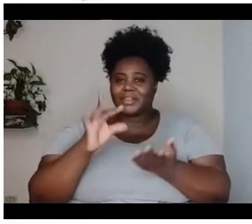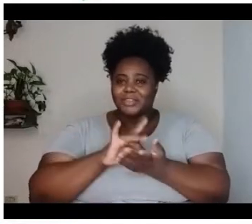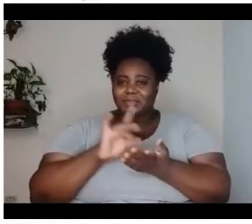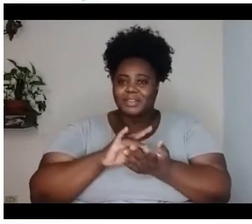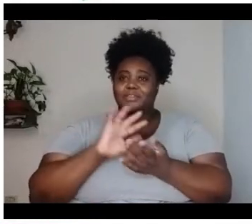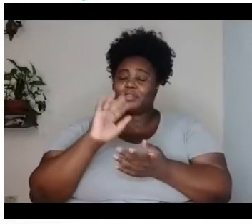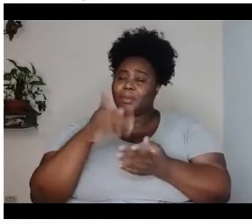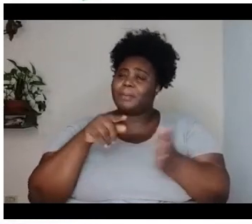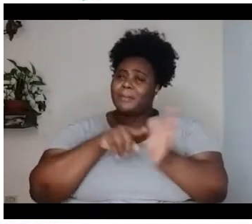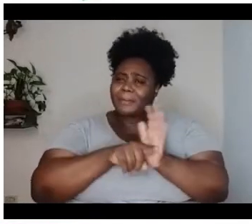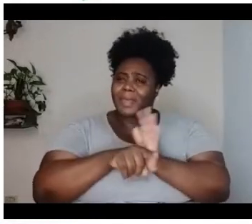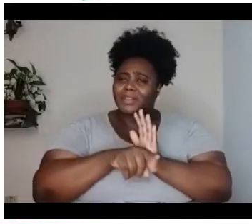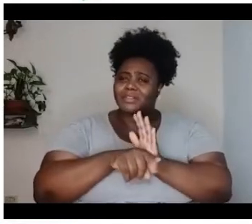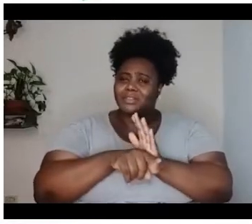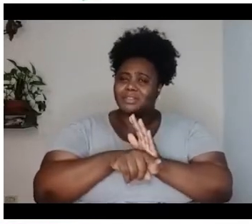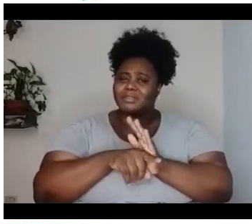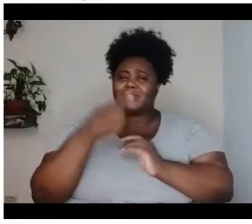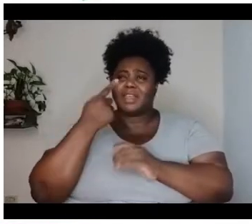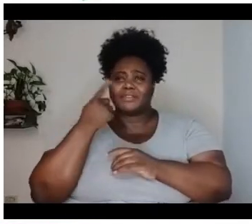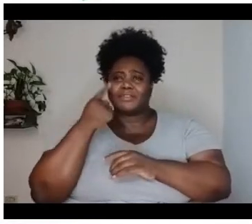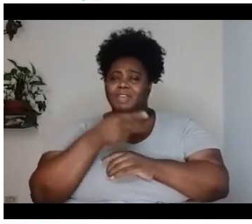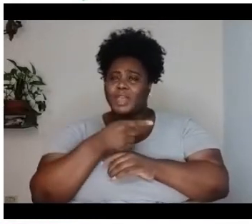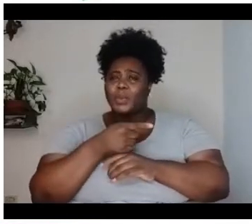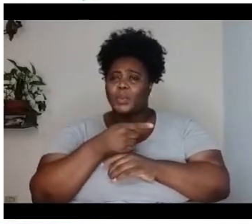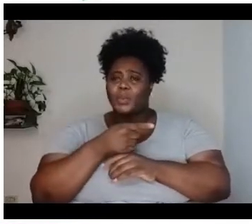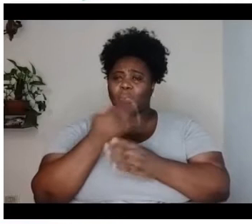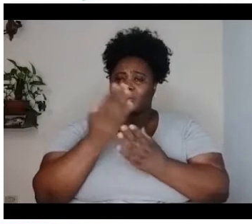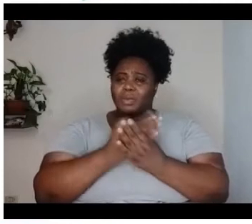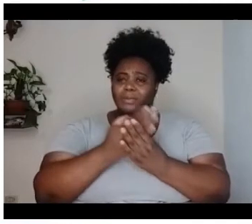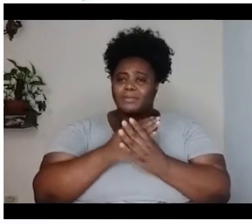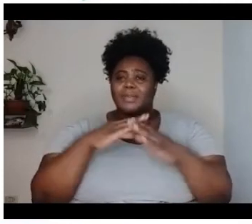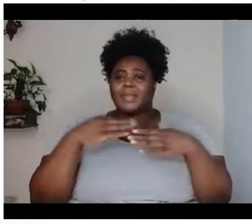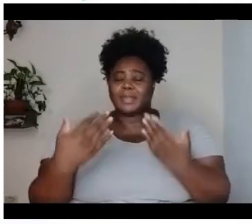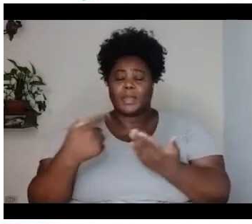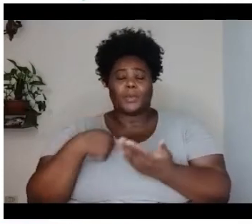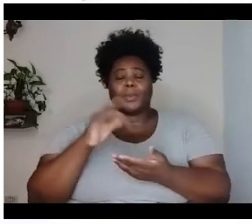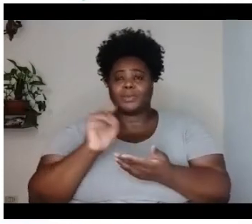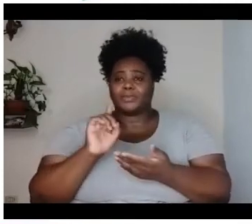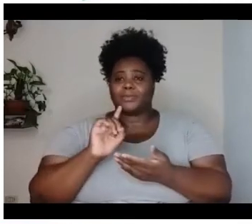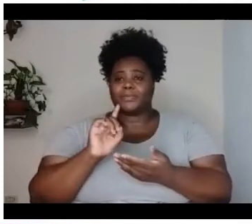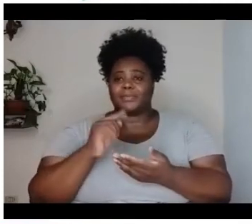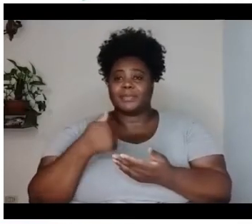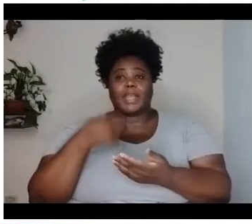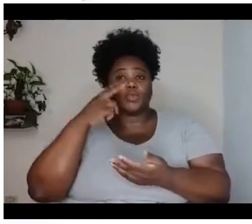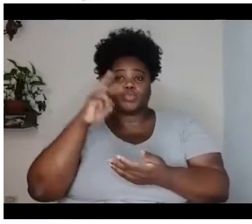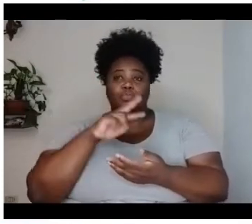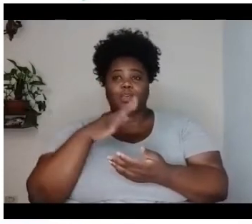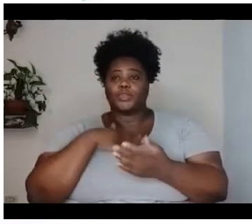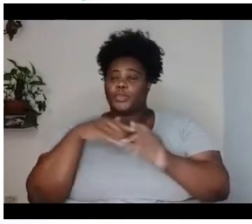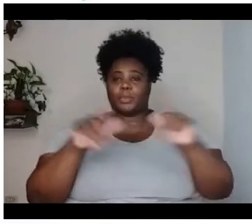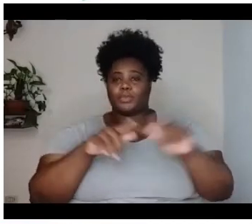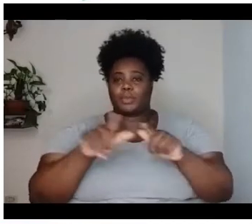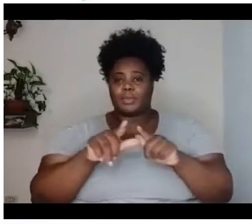de novo o seu trabalho, os seus arquivos, assim? Não, eu geralmente eu não vejo meu trabalho, né?